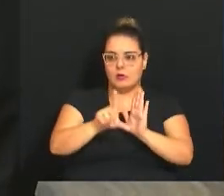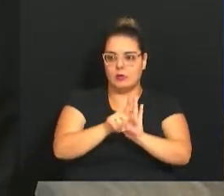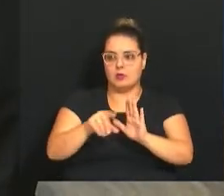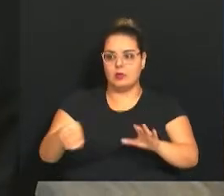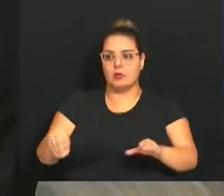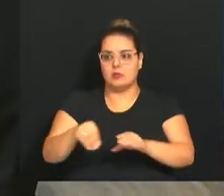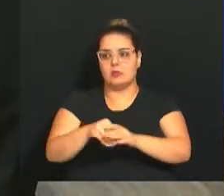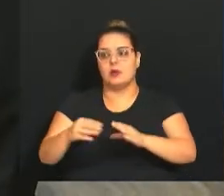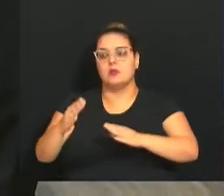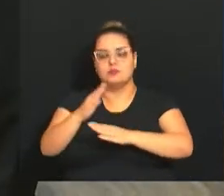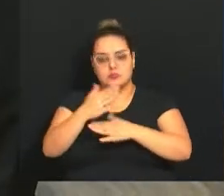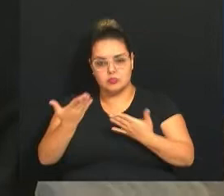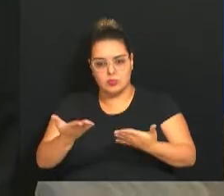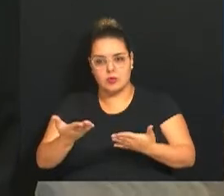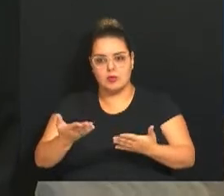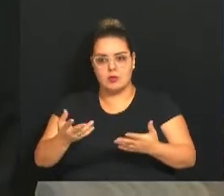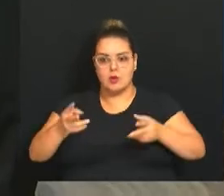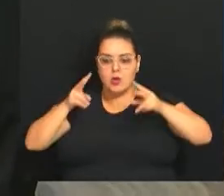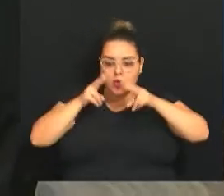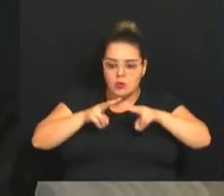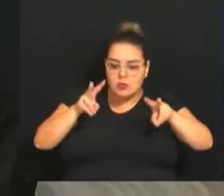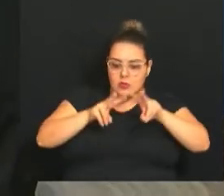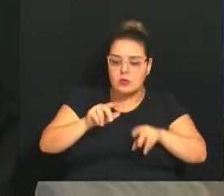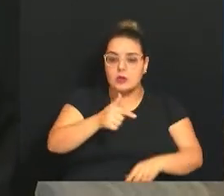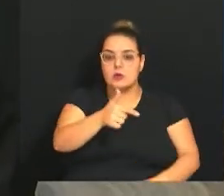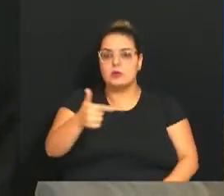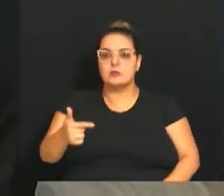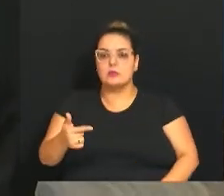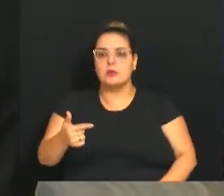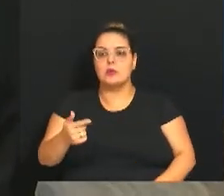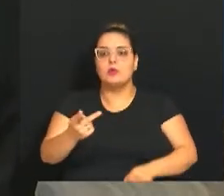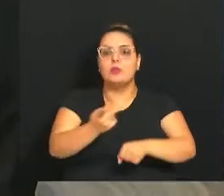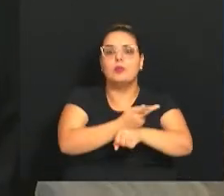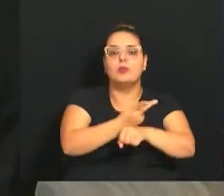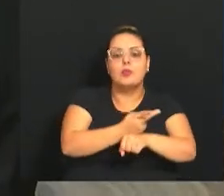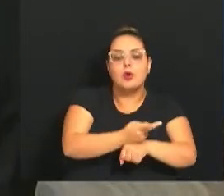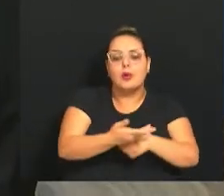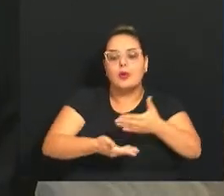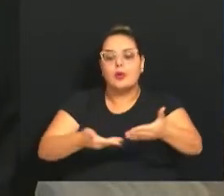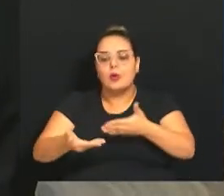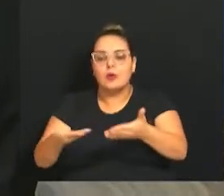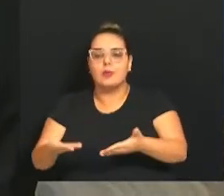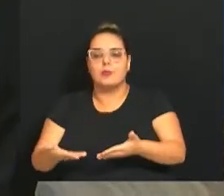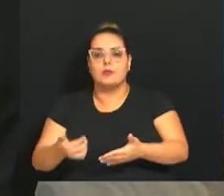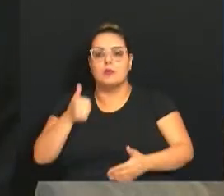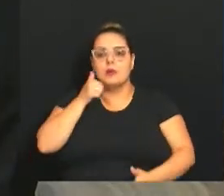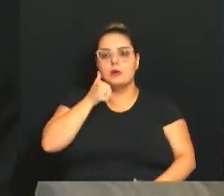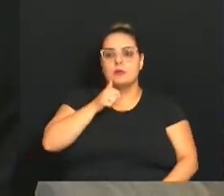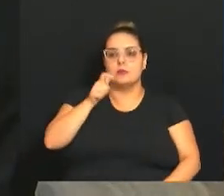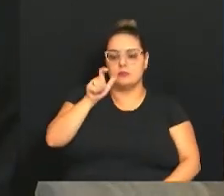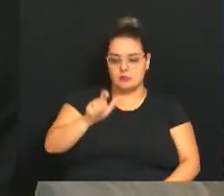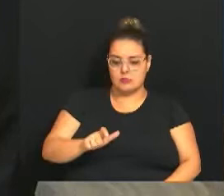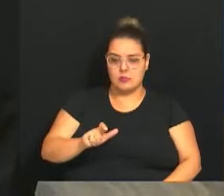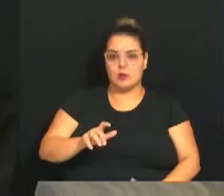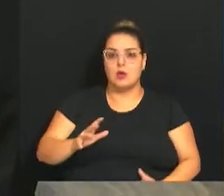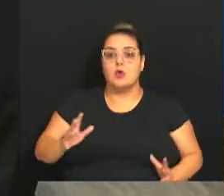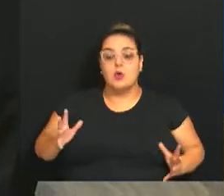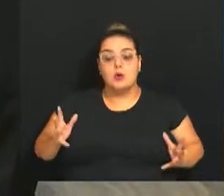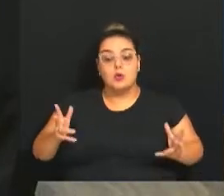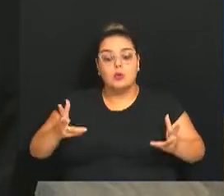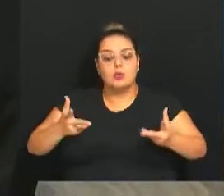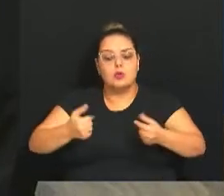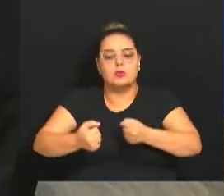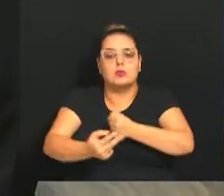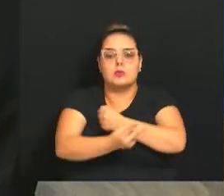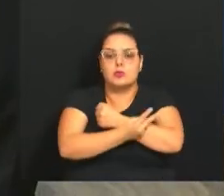ele justamente visa que ela não tenha que cada hora procurar um serviço para que ela seja amplamente protegida, porque como a